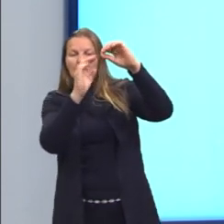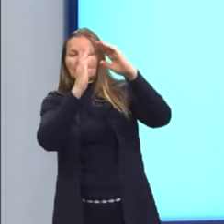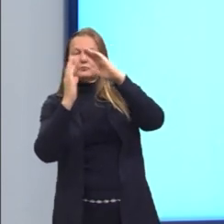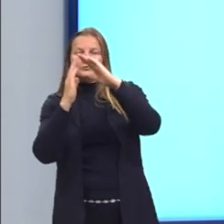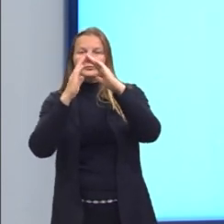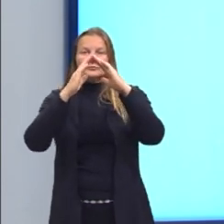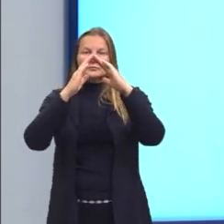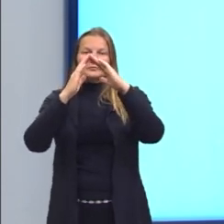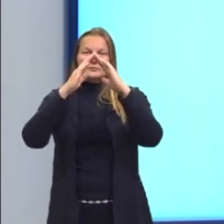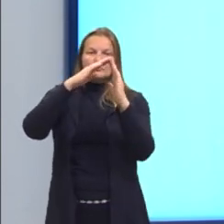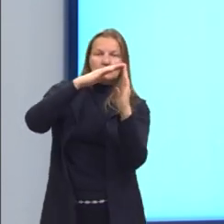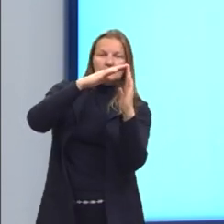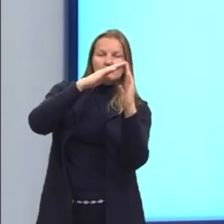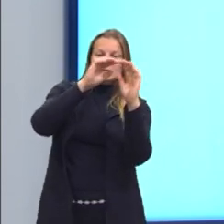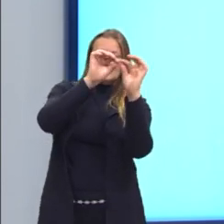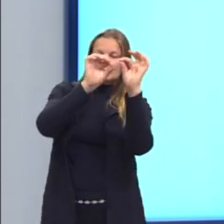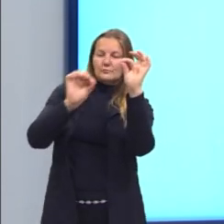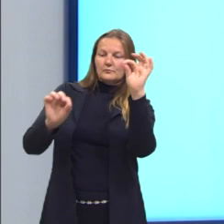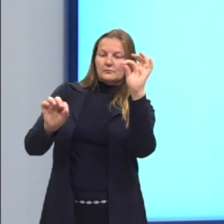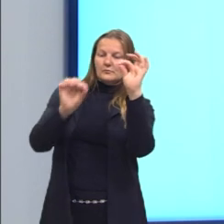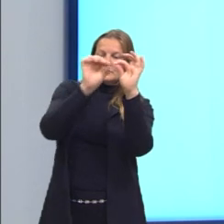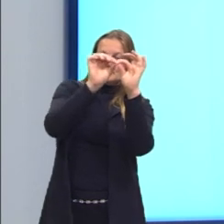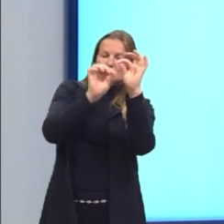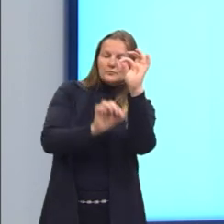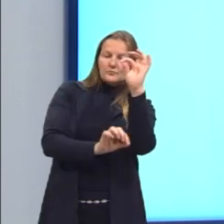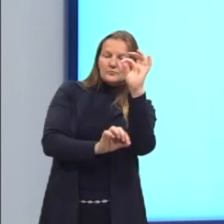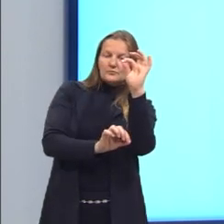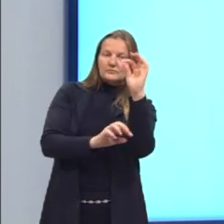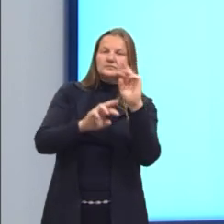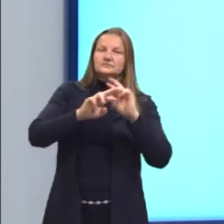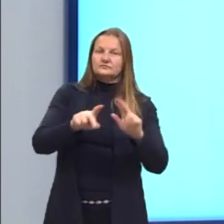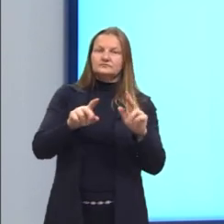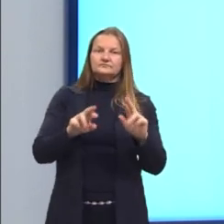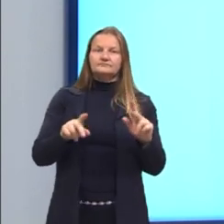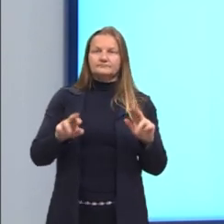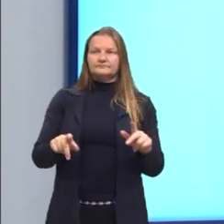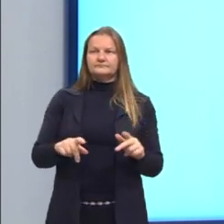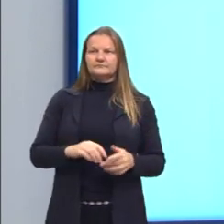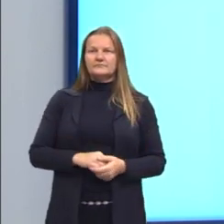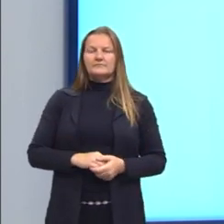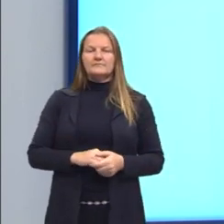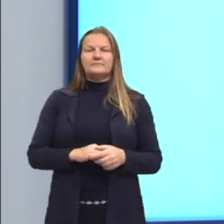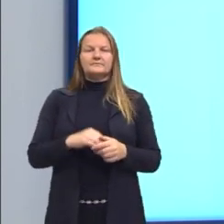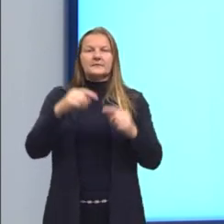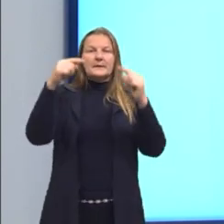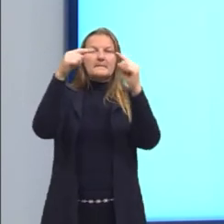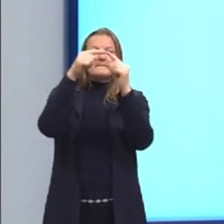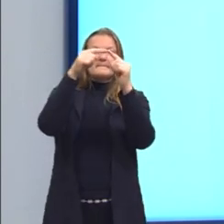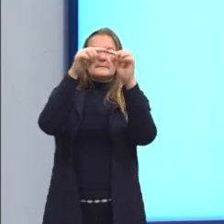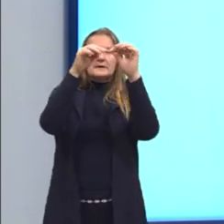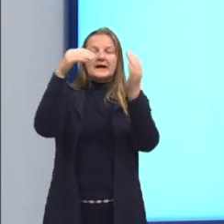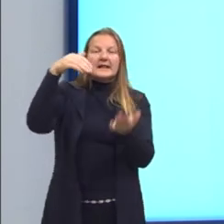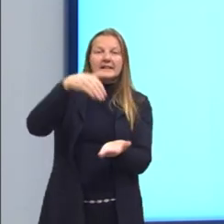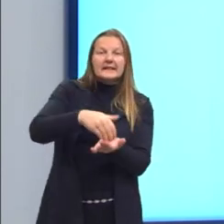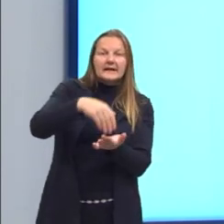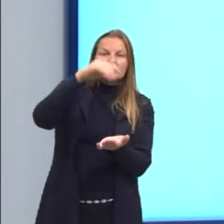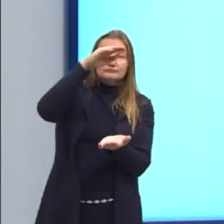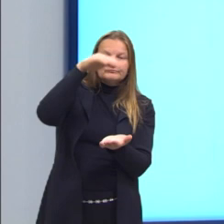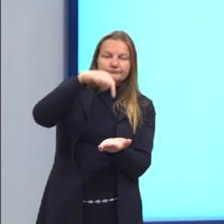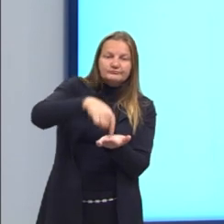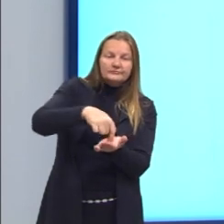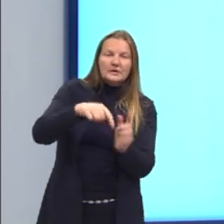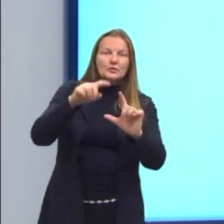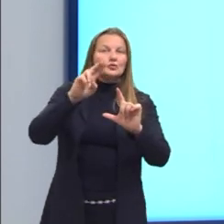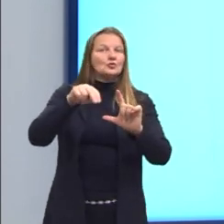da base então se nós traçarmos nenhum segmento que vai do vértice até a base E vai formar os